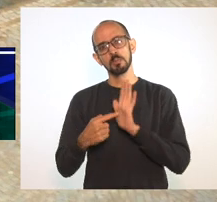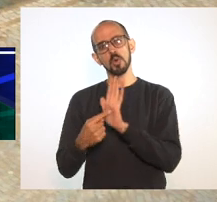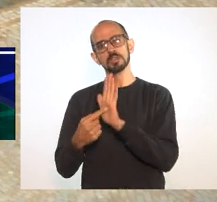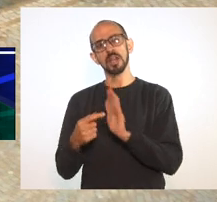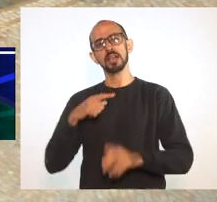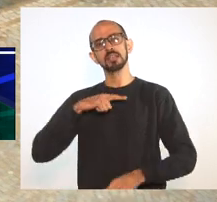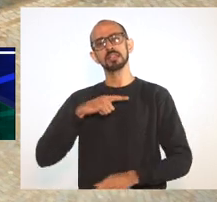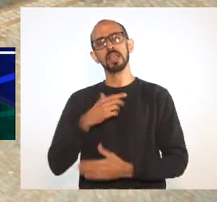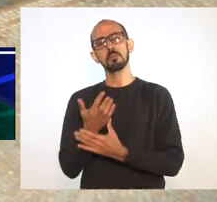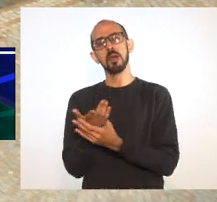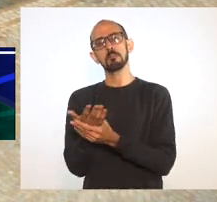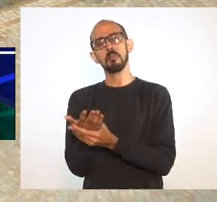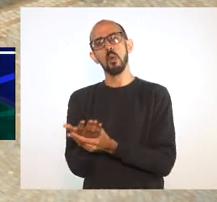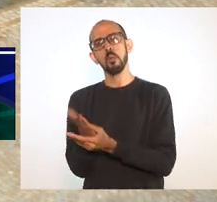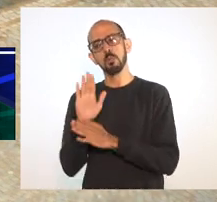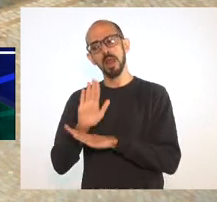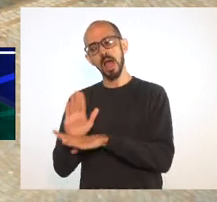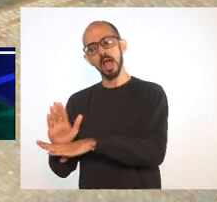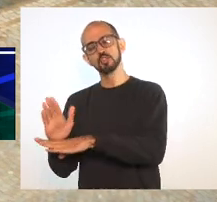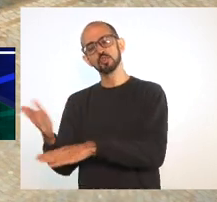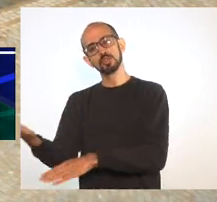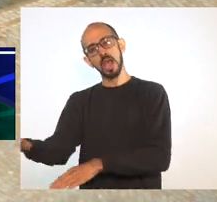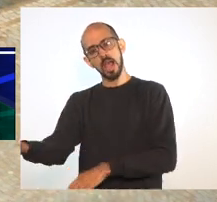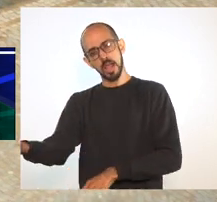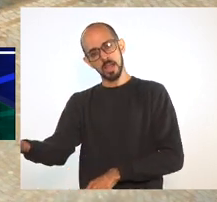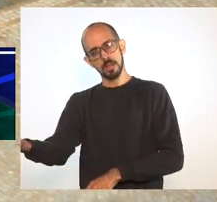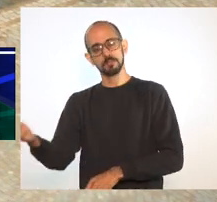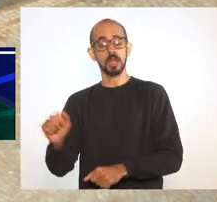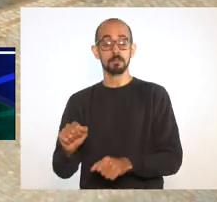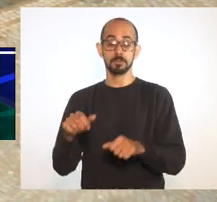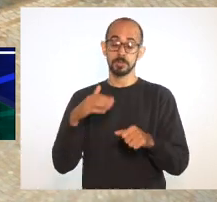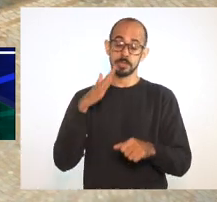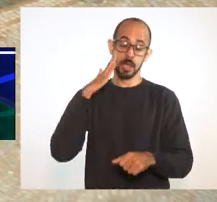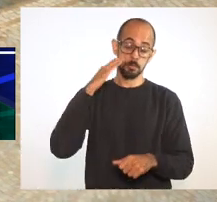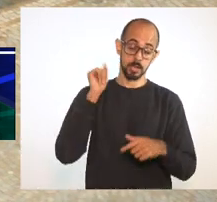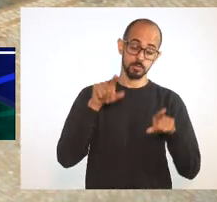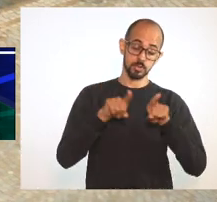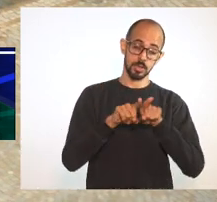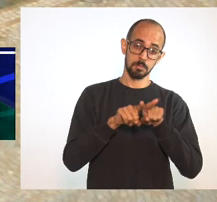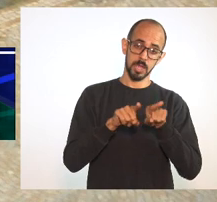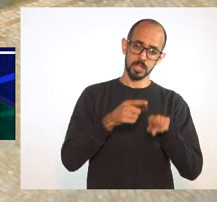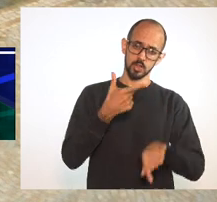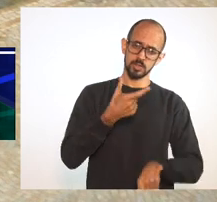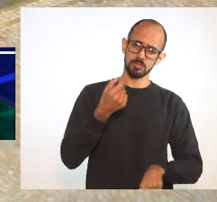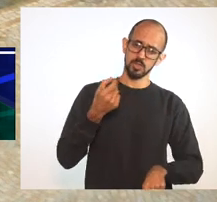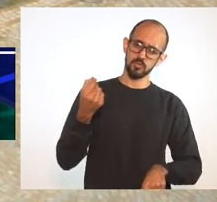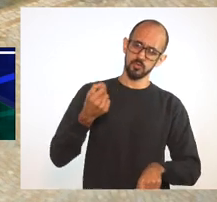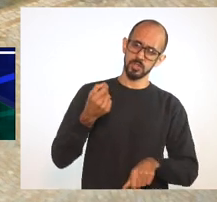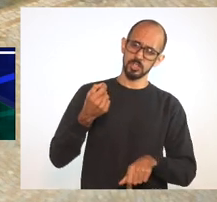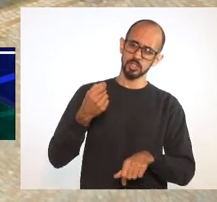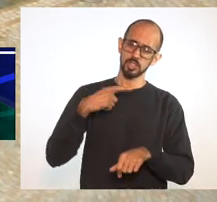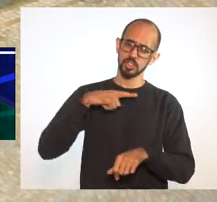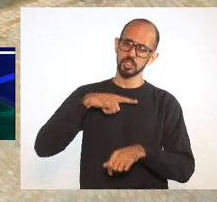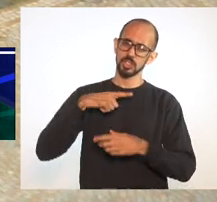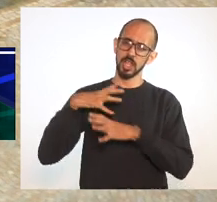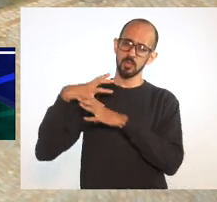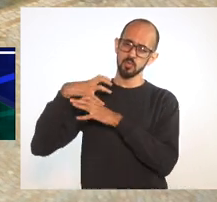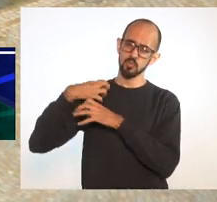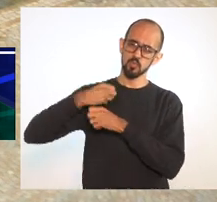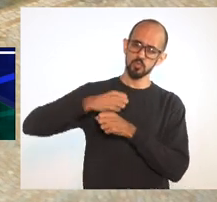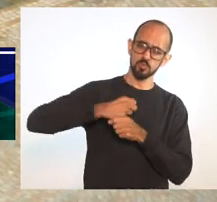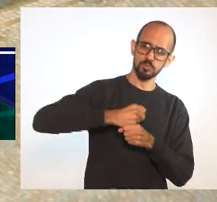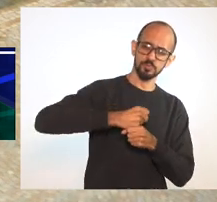poder ajudar. Sabemos muito bem, enfermeira Regiane, que no ano de 2020, estatisticamente,